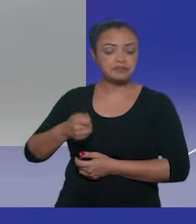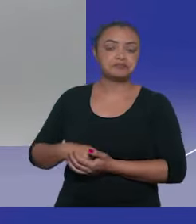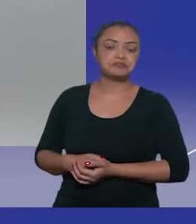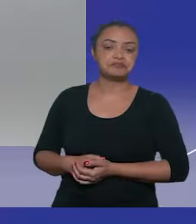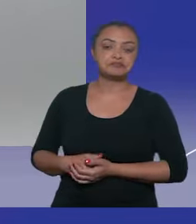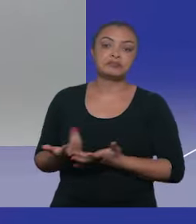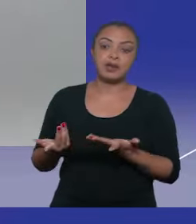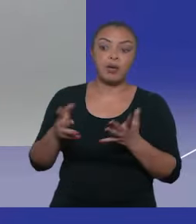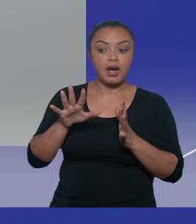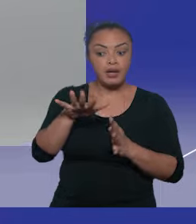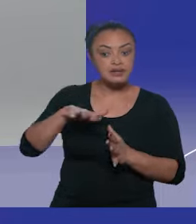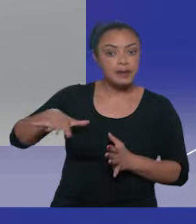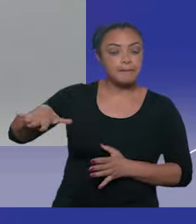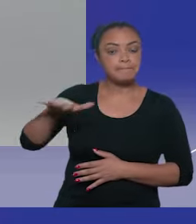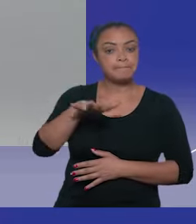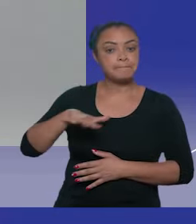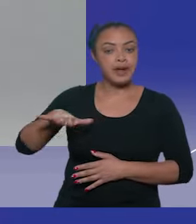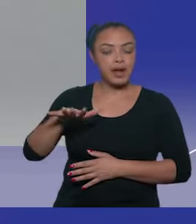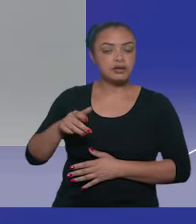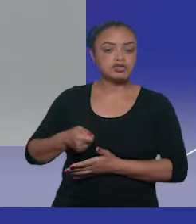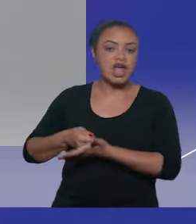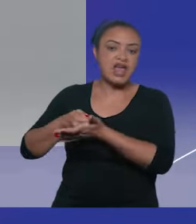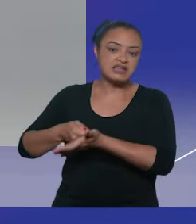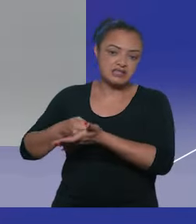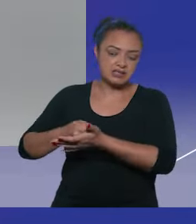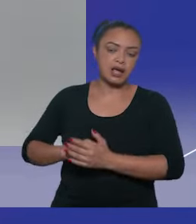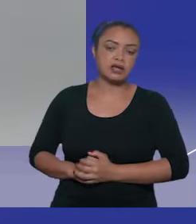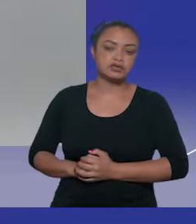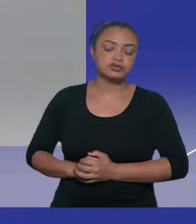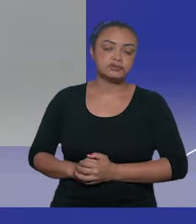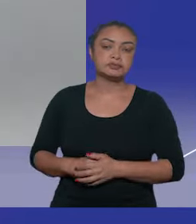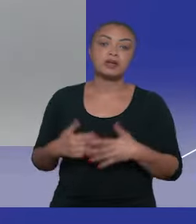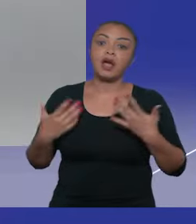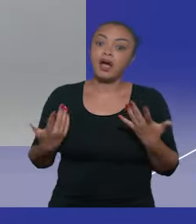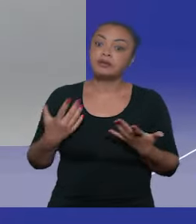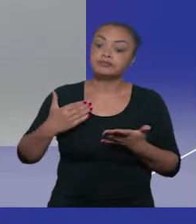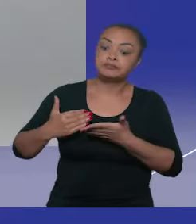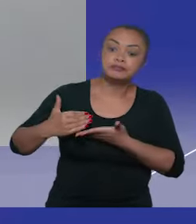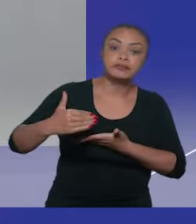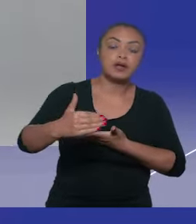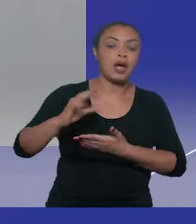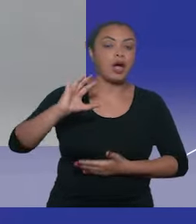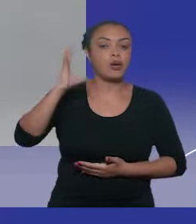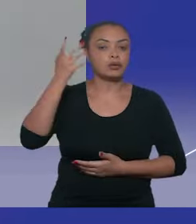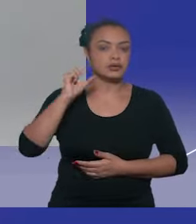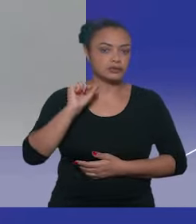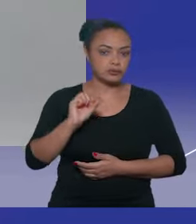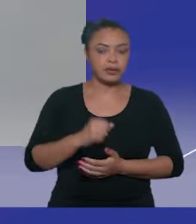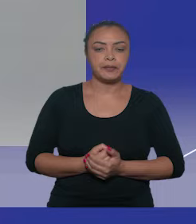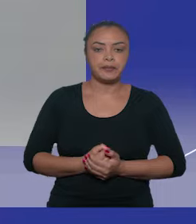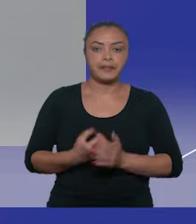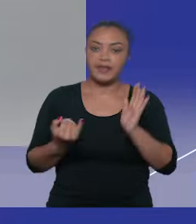atividade econômica, essa parte da inflação está mais resistente. Então, daqui para frente, o que acontece? A inflação, ela